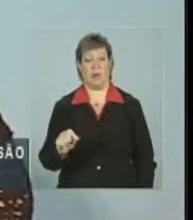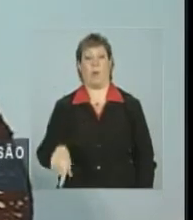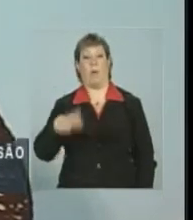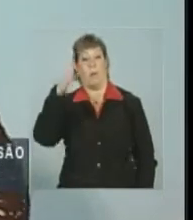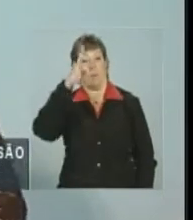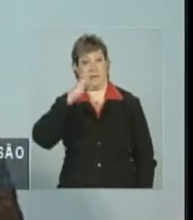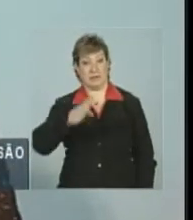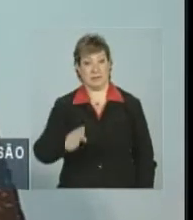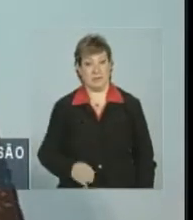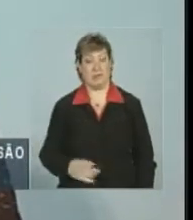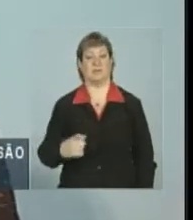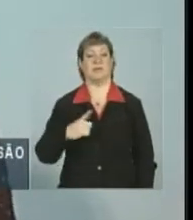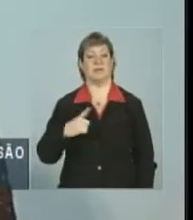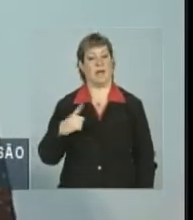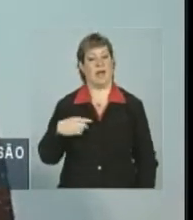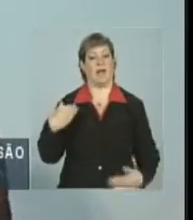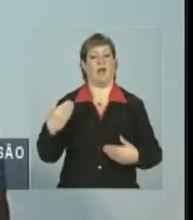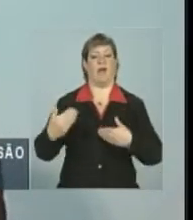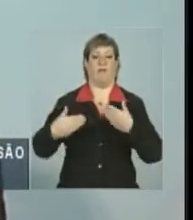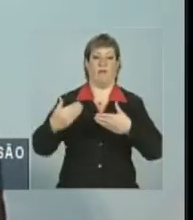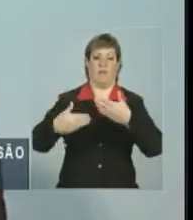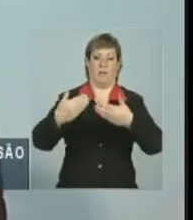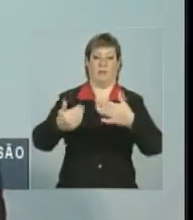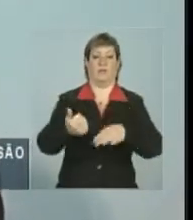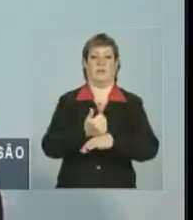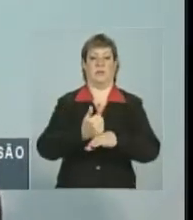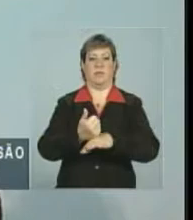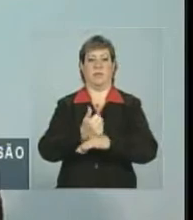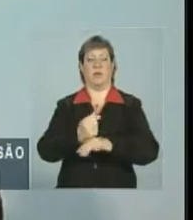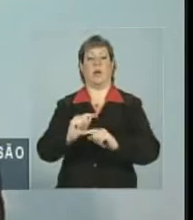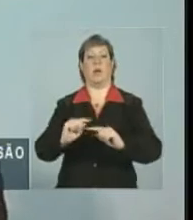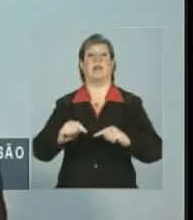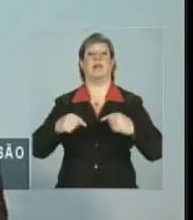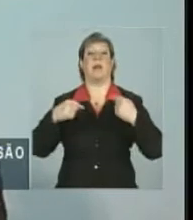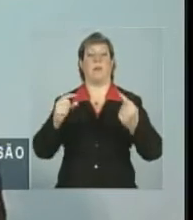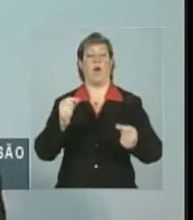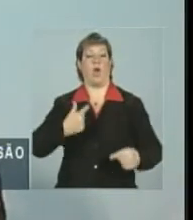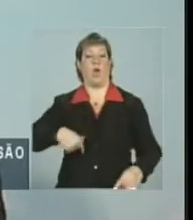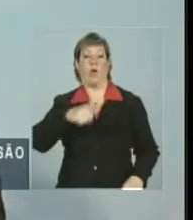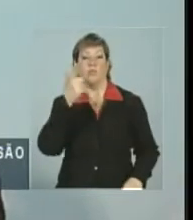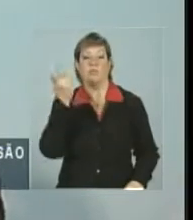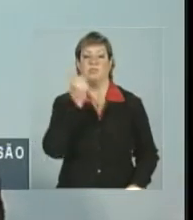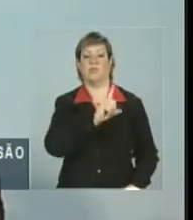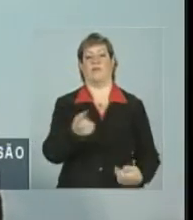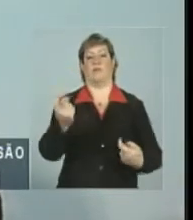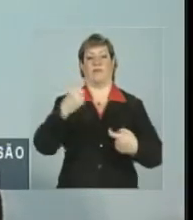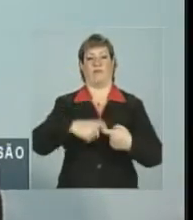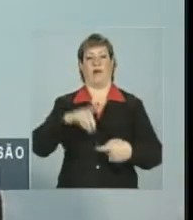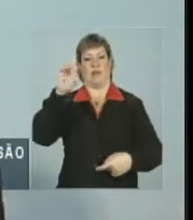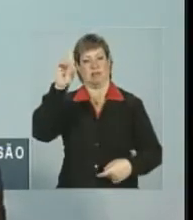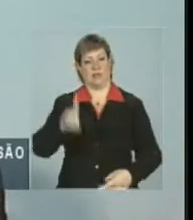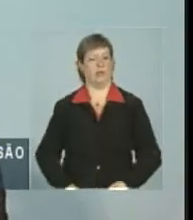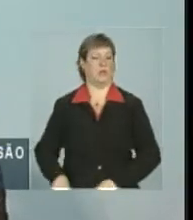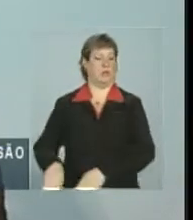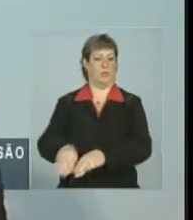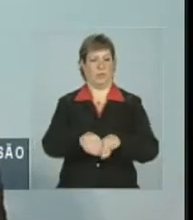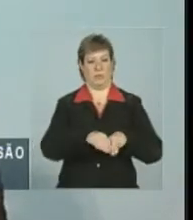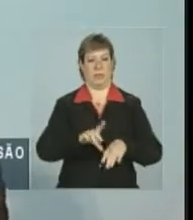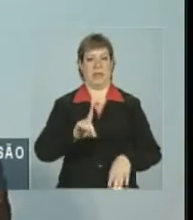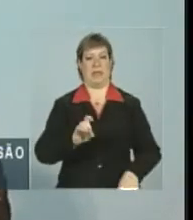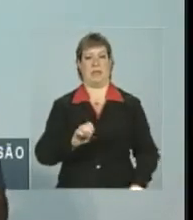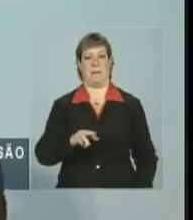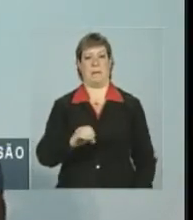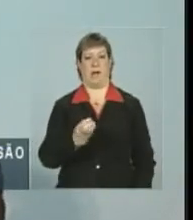evoluindo depois que nós reconquistamos a democracia. E nós temos dado